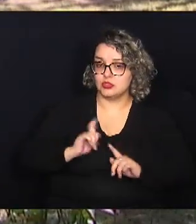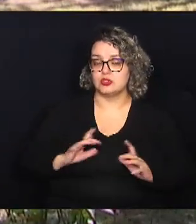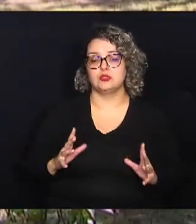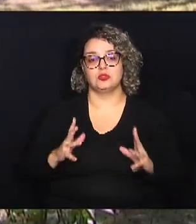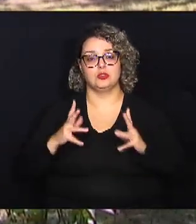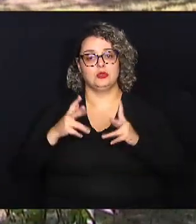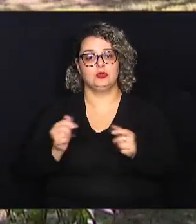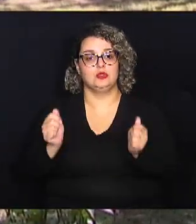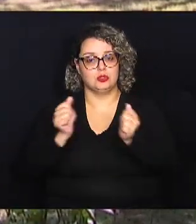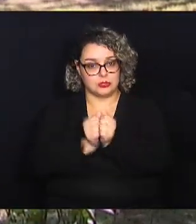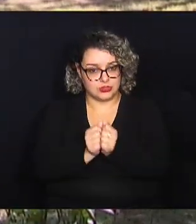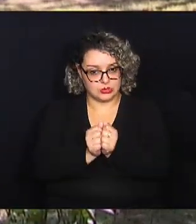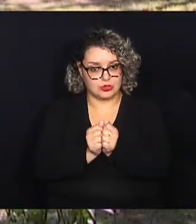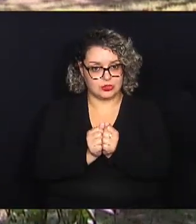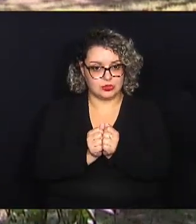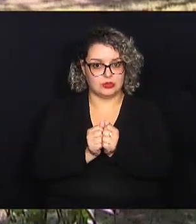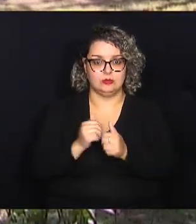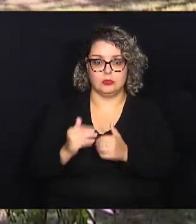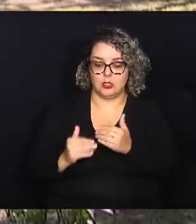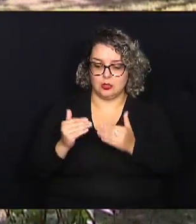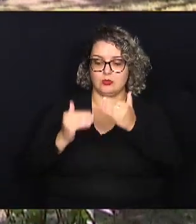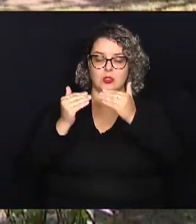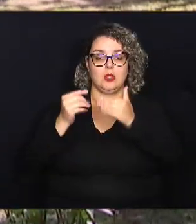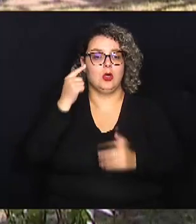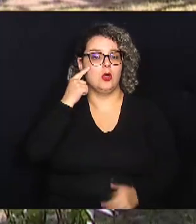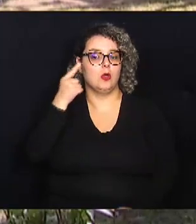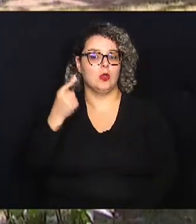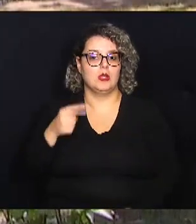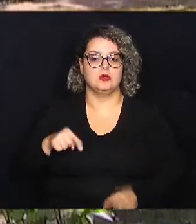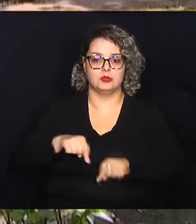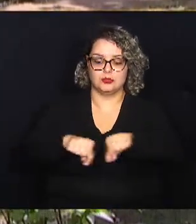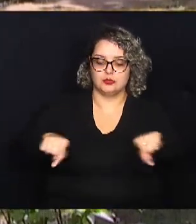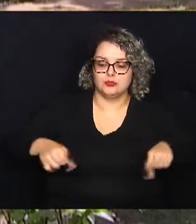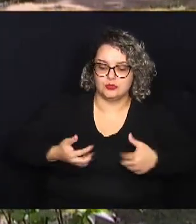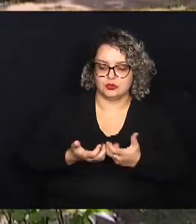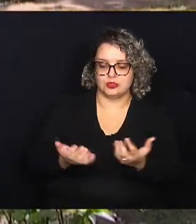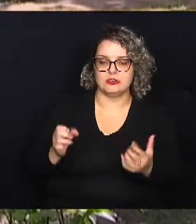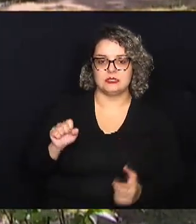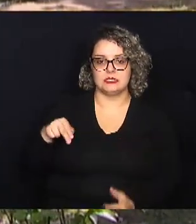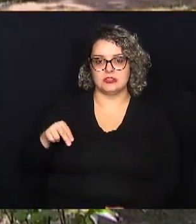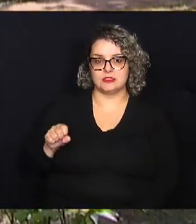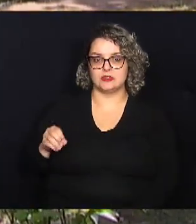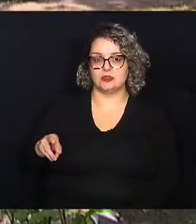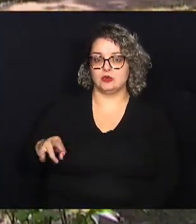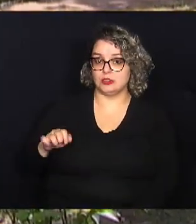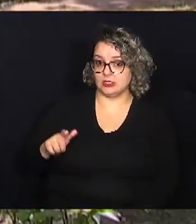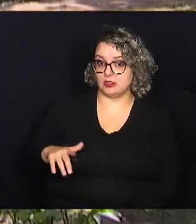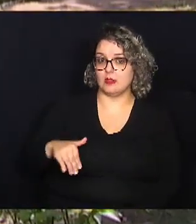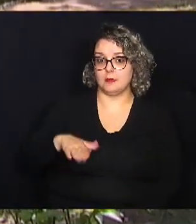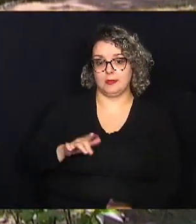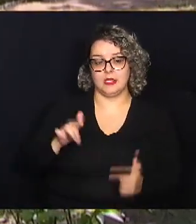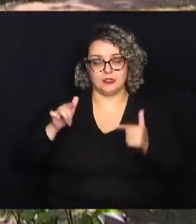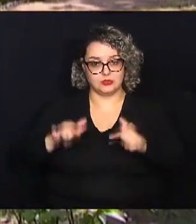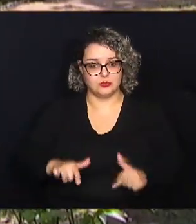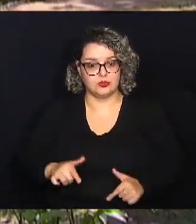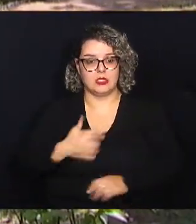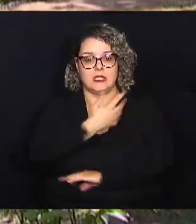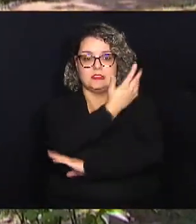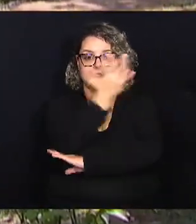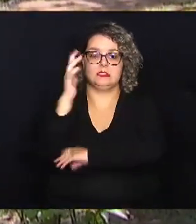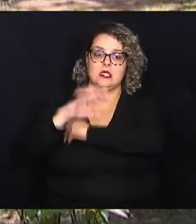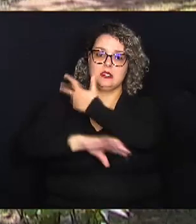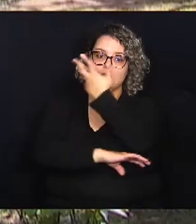nós juntas construímos a ideia do Jardim Sensorial. É mais um espaço na natureza, que